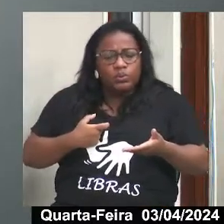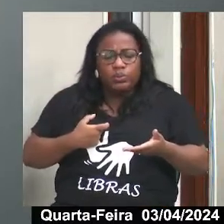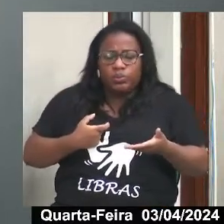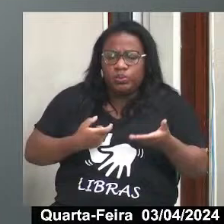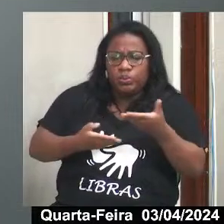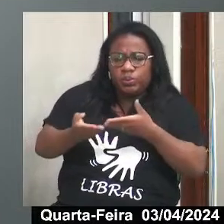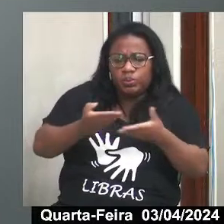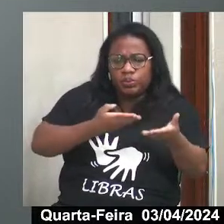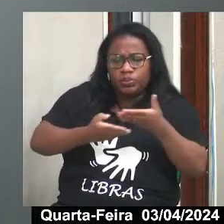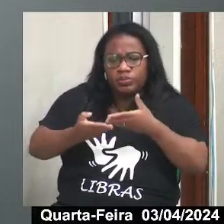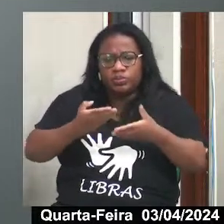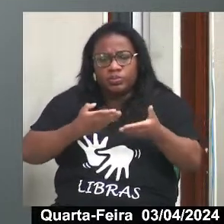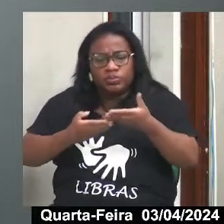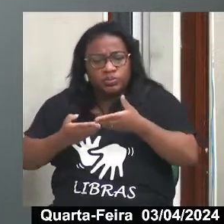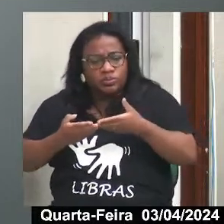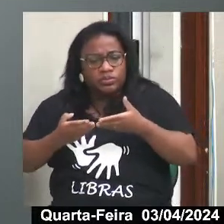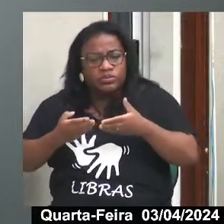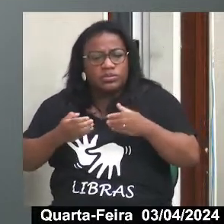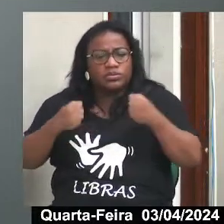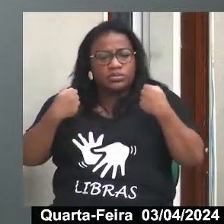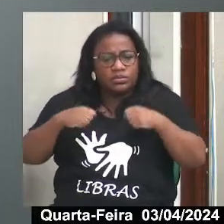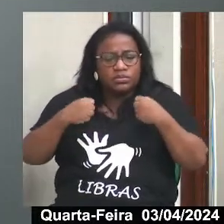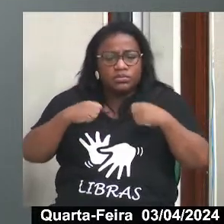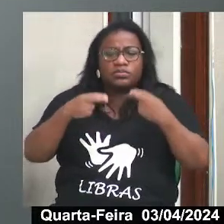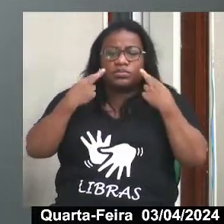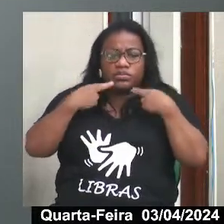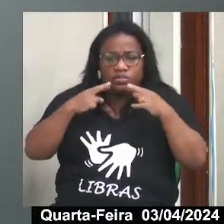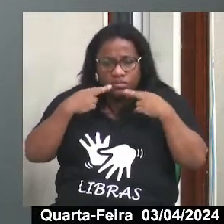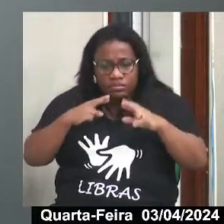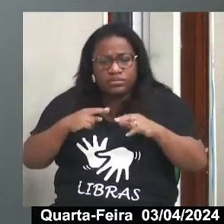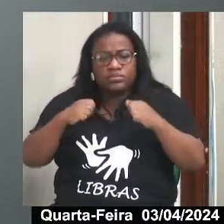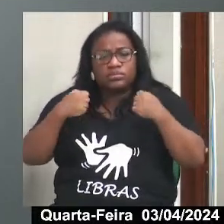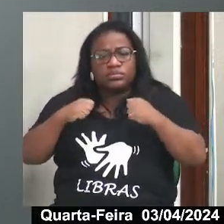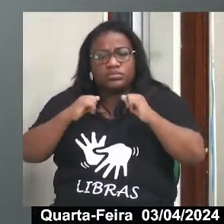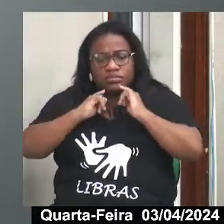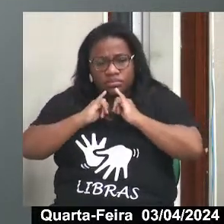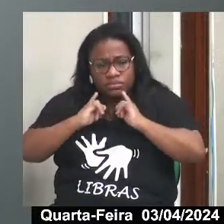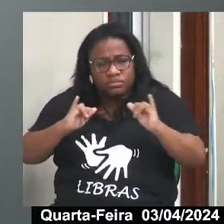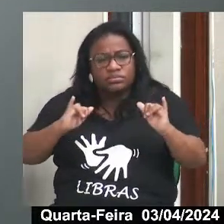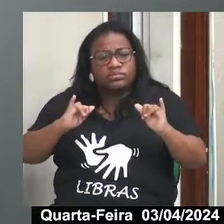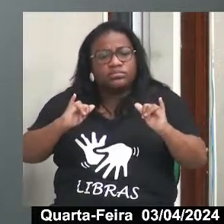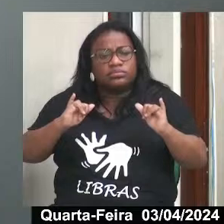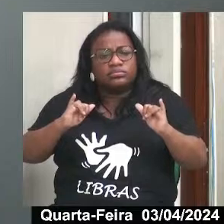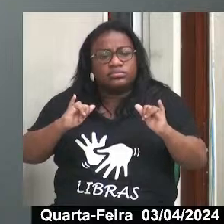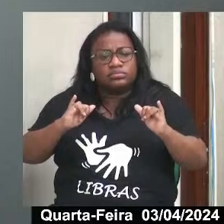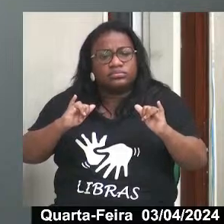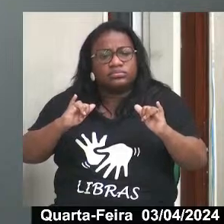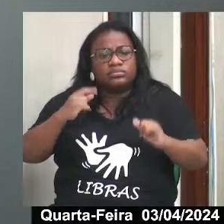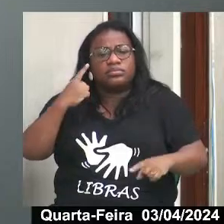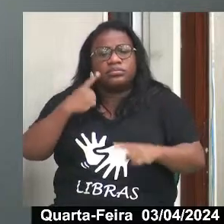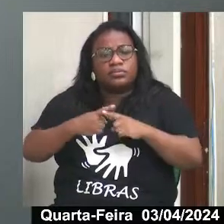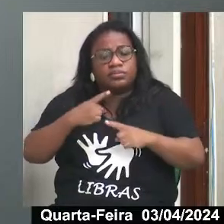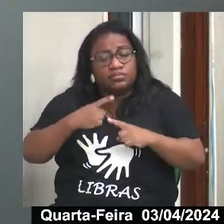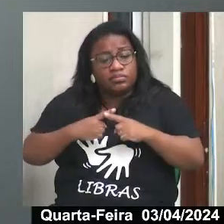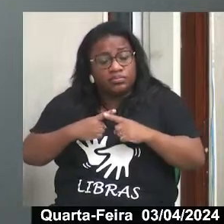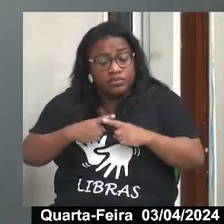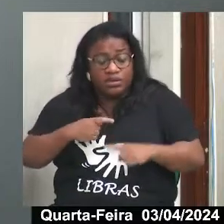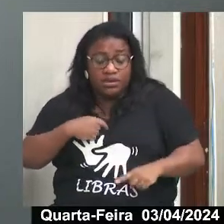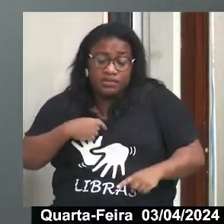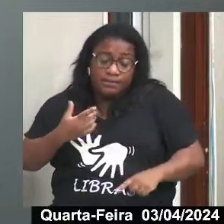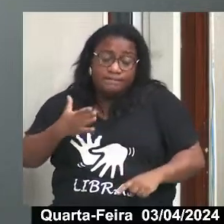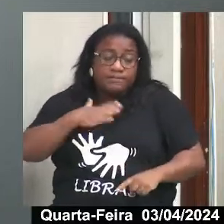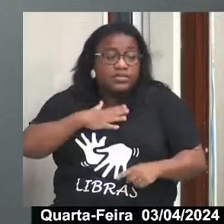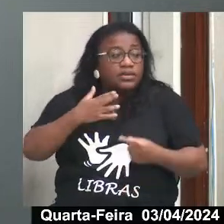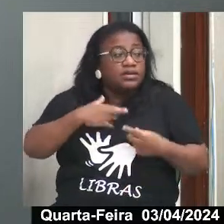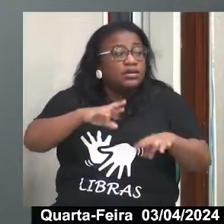minha personalidade com ninguém. Se tiver de reclamar, eu irei reclamar. Se tiver de ir até o prefeito, eu irei fazer, porque essa é